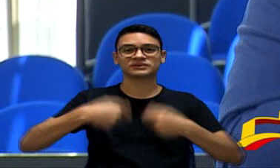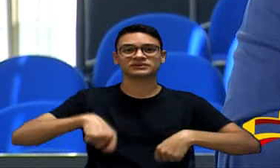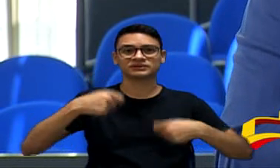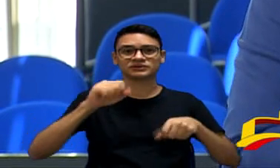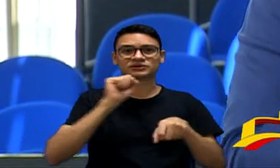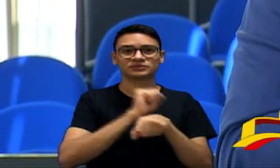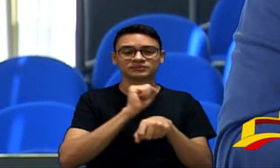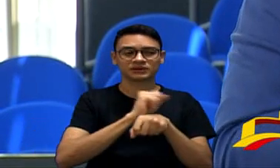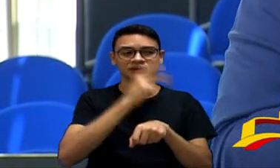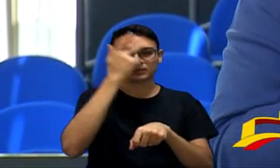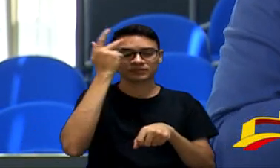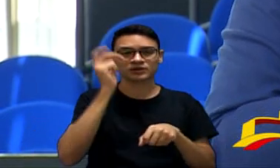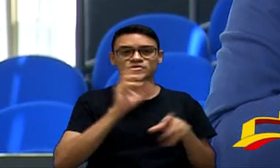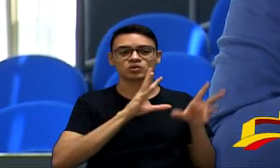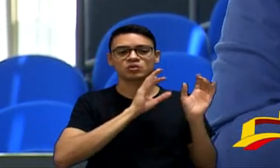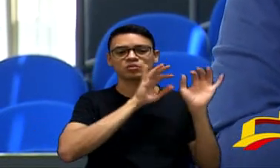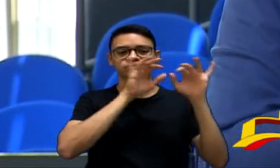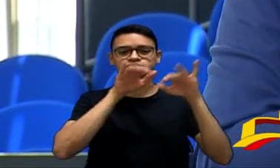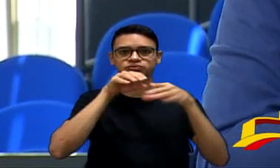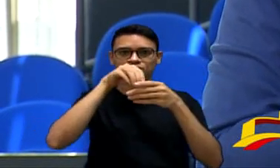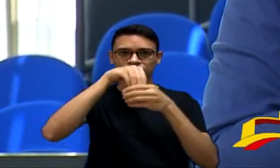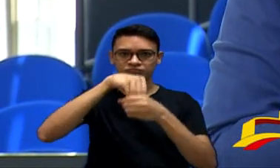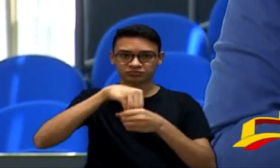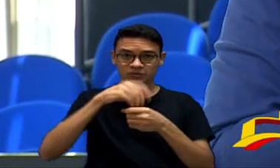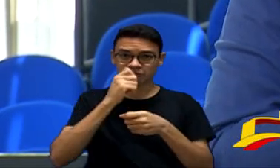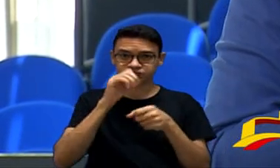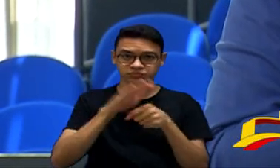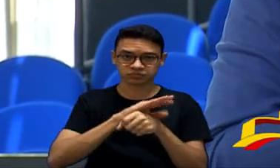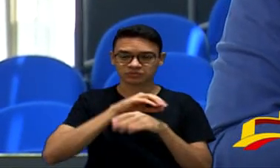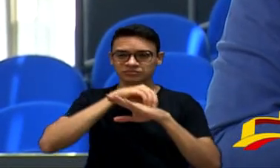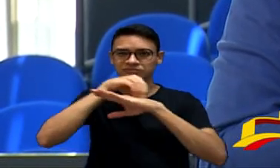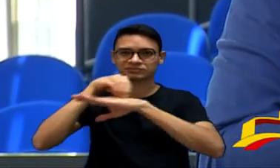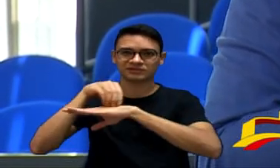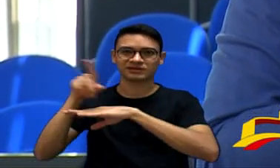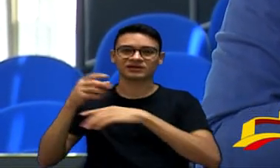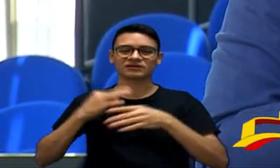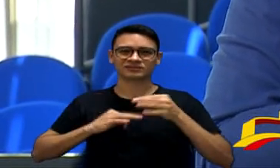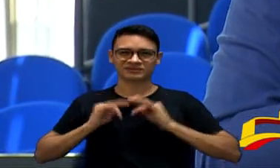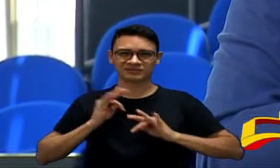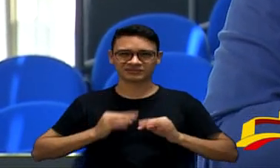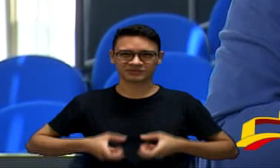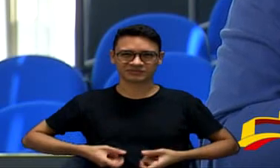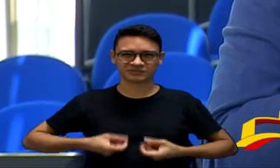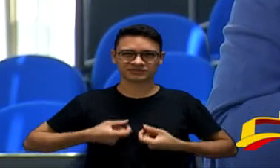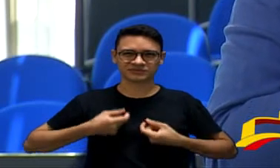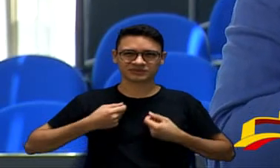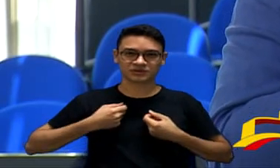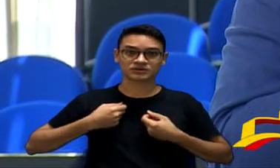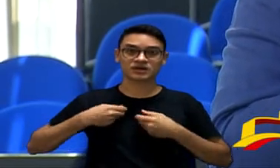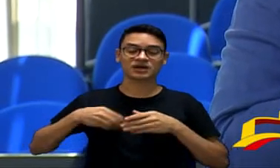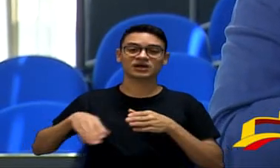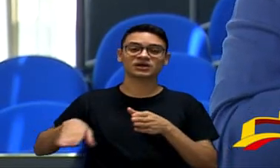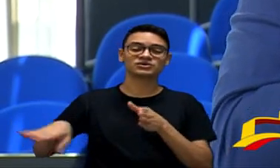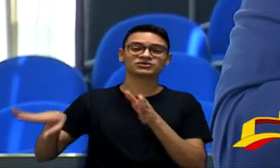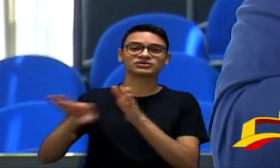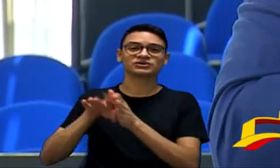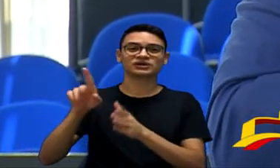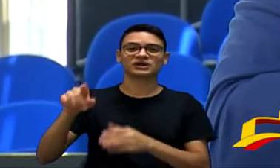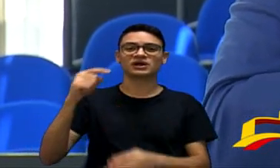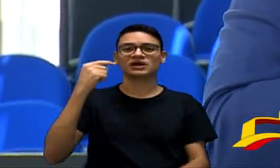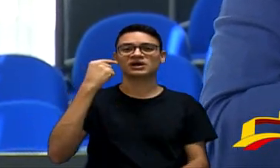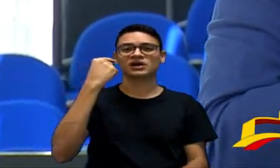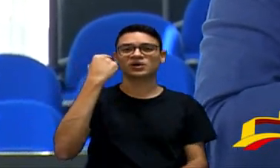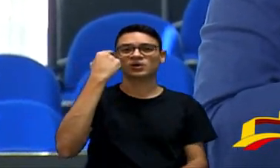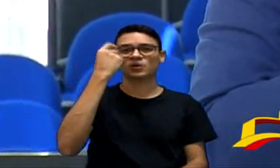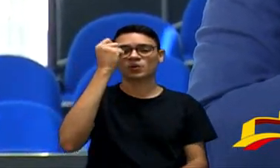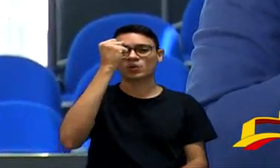pessoa que fez cirurgia eu acho que, Vitão, só e está fazendo um tratamento de câncer lá, então, Silvano, chega depois das 8 da noite na casa. Eu